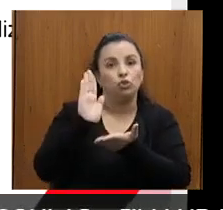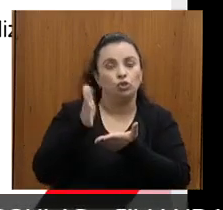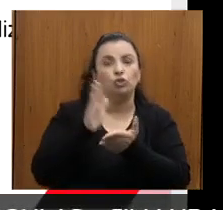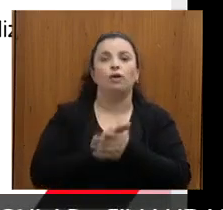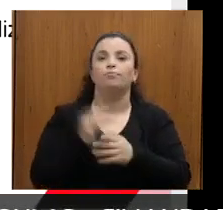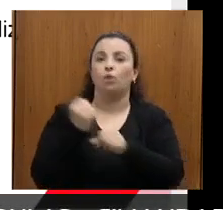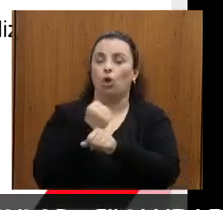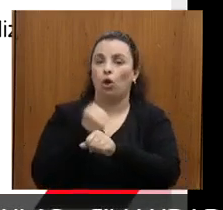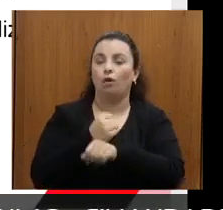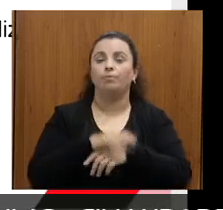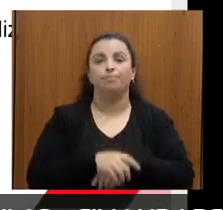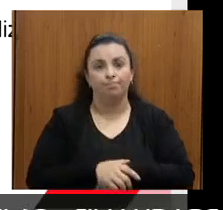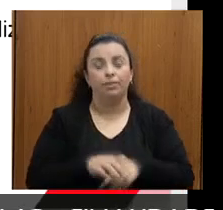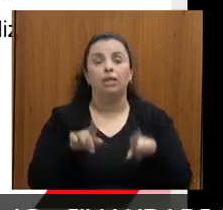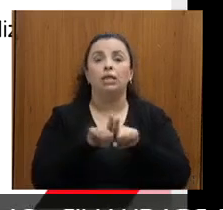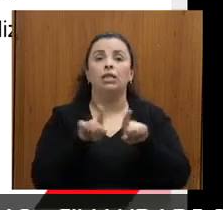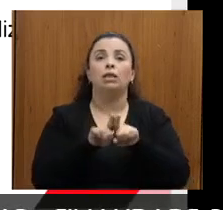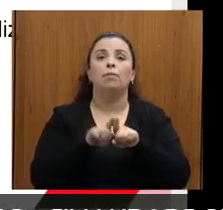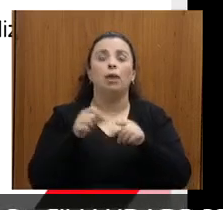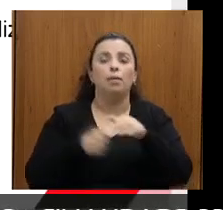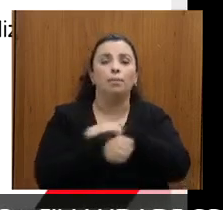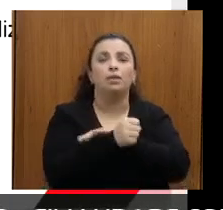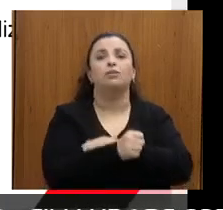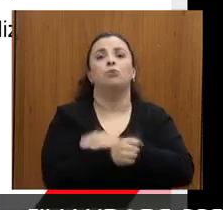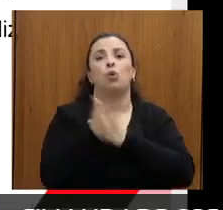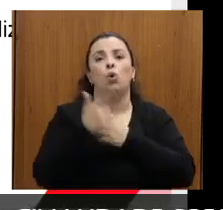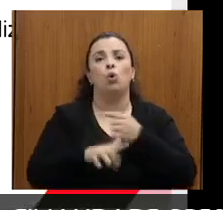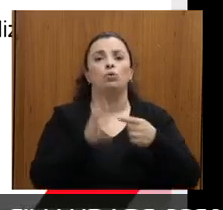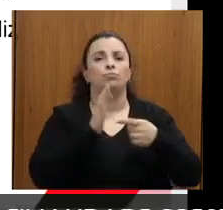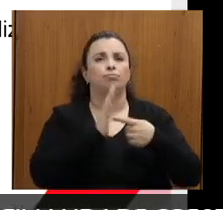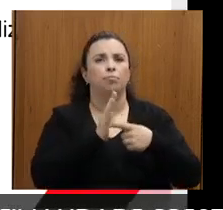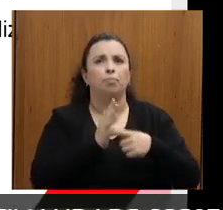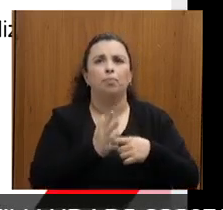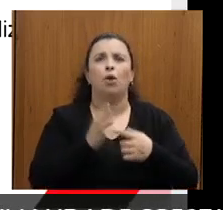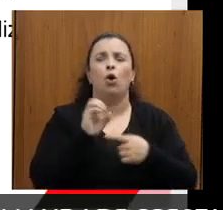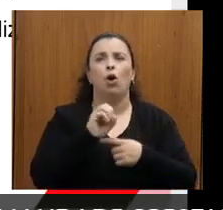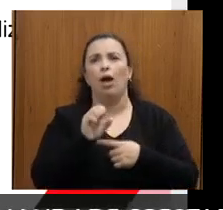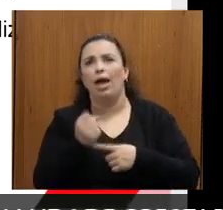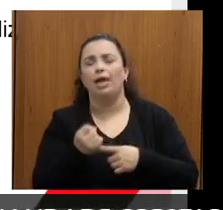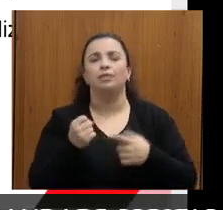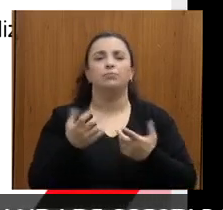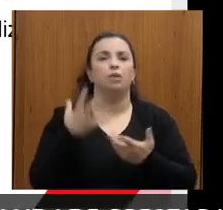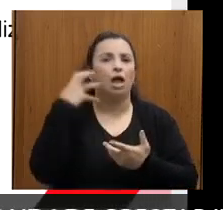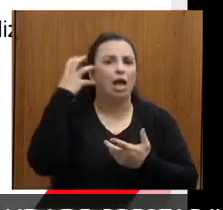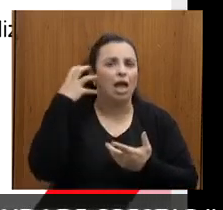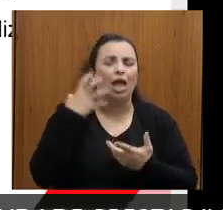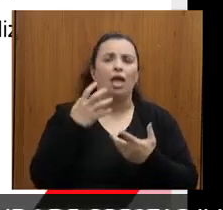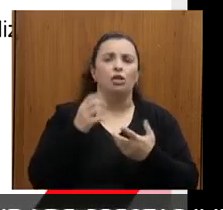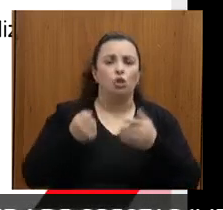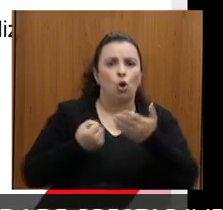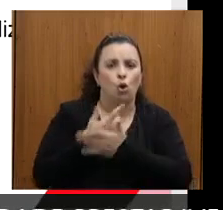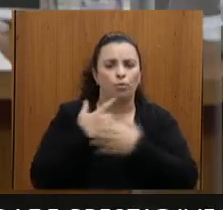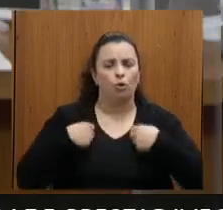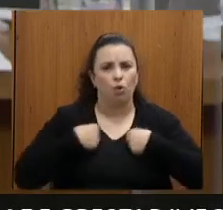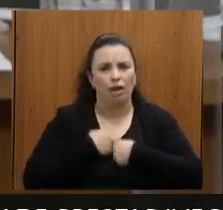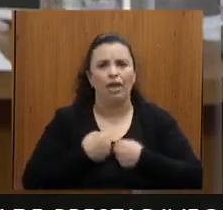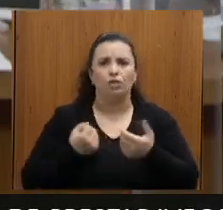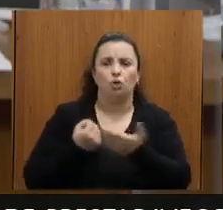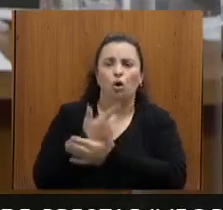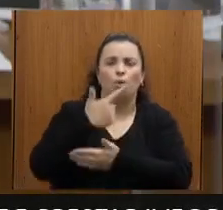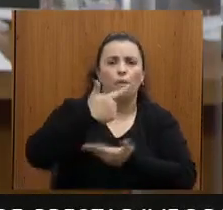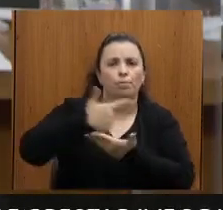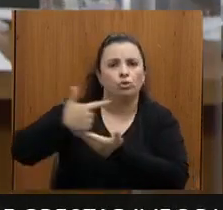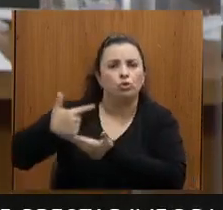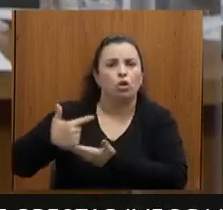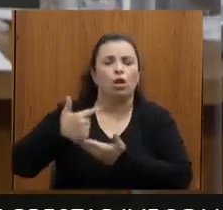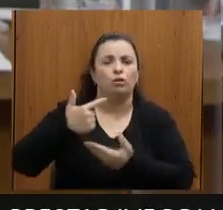serviço para a implantação de equipamentos para a digitalização da radiocomunicação e aquisição de coletes e pistolas de impulso elétrico,